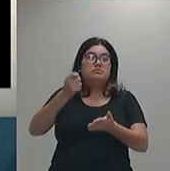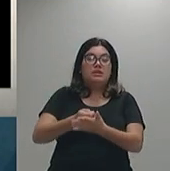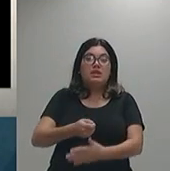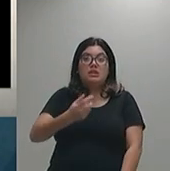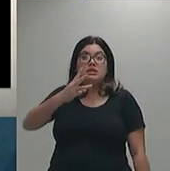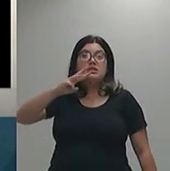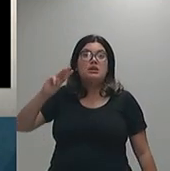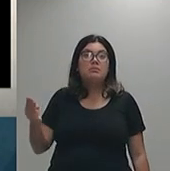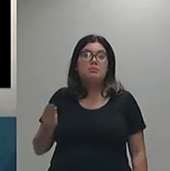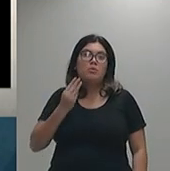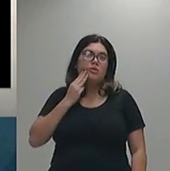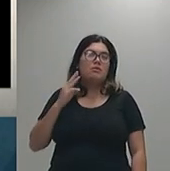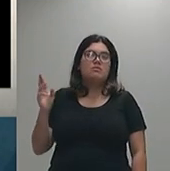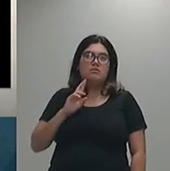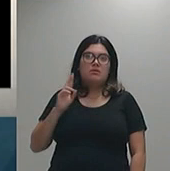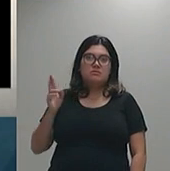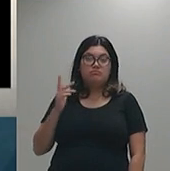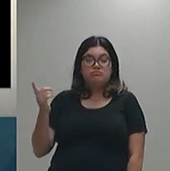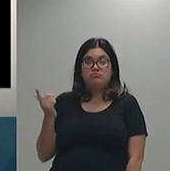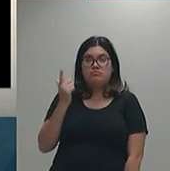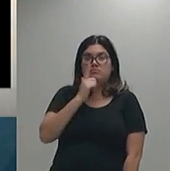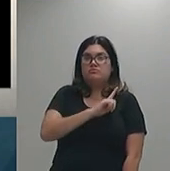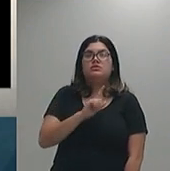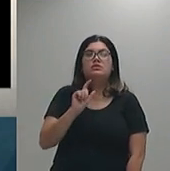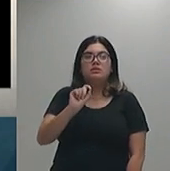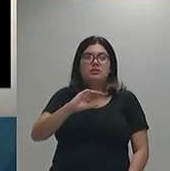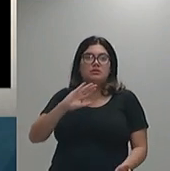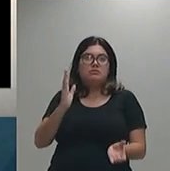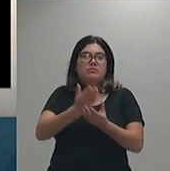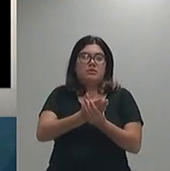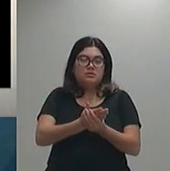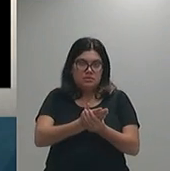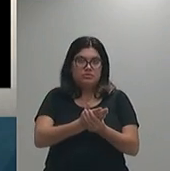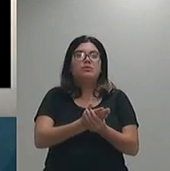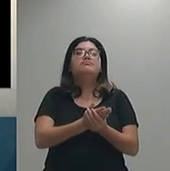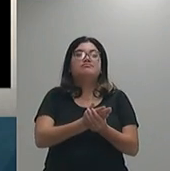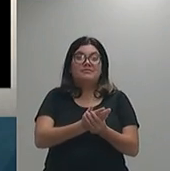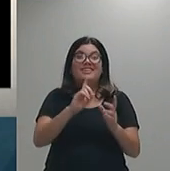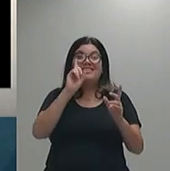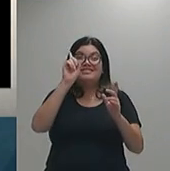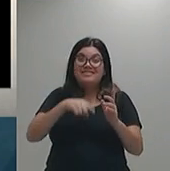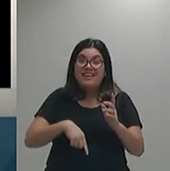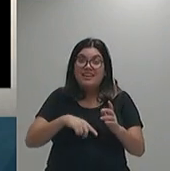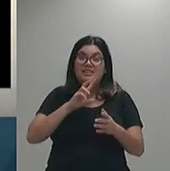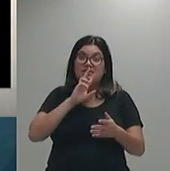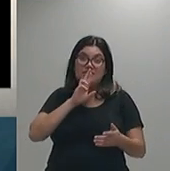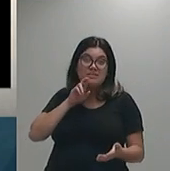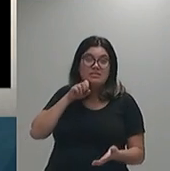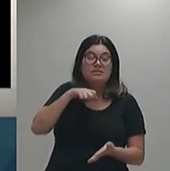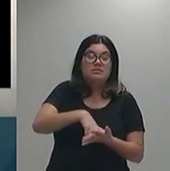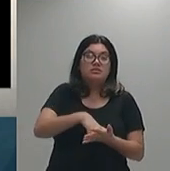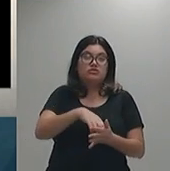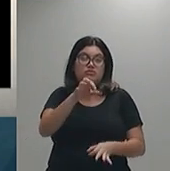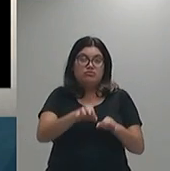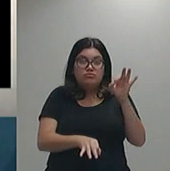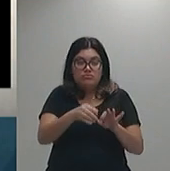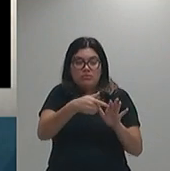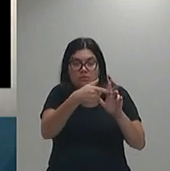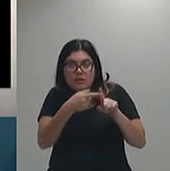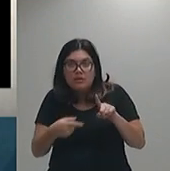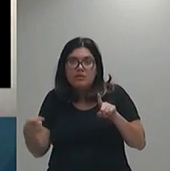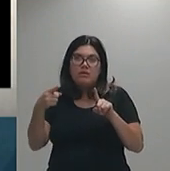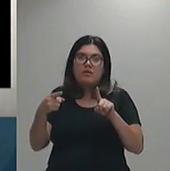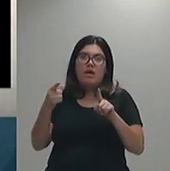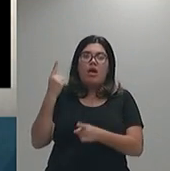reais para litigar neste processo e que já é uma sentença transitada em julgado reconhecendo a